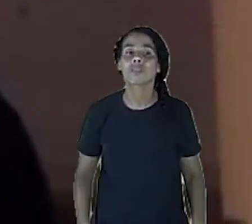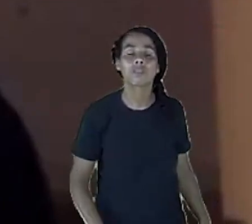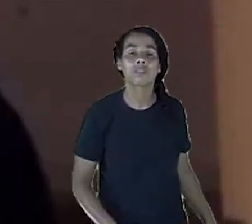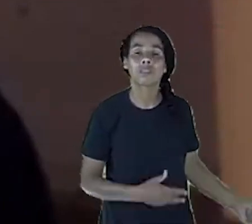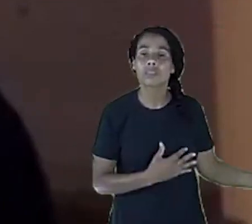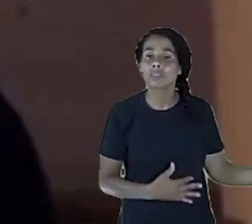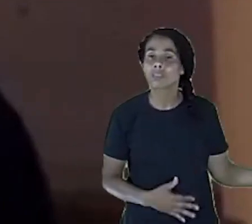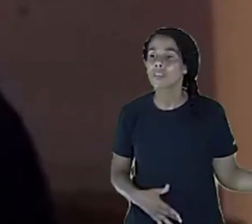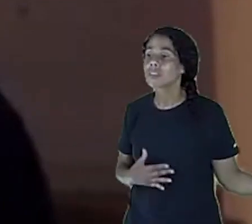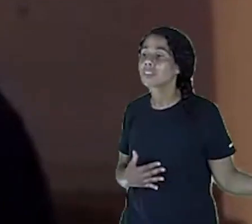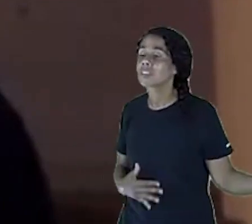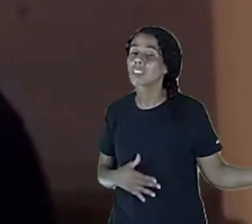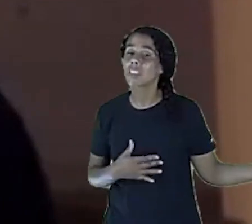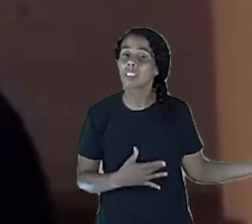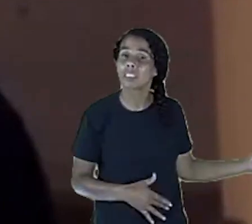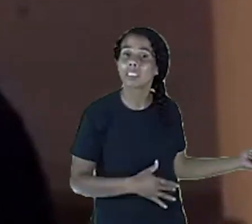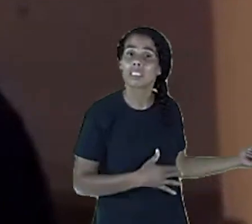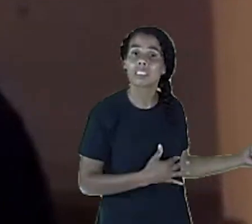ah.